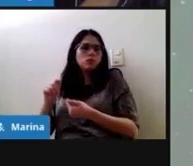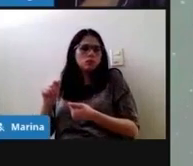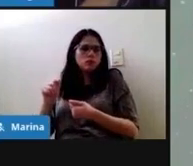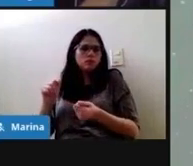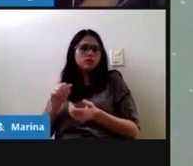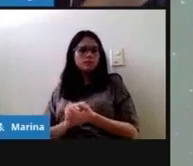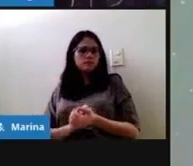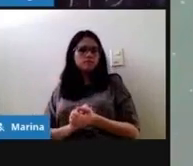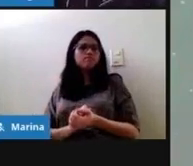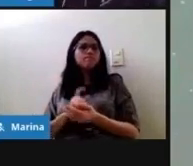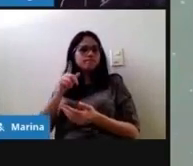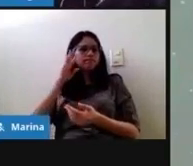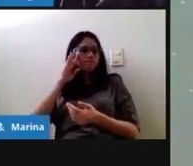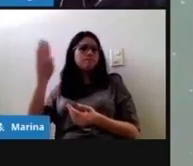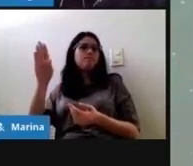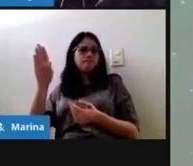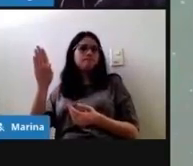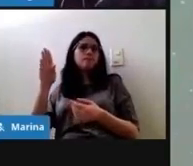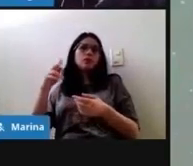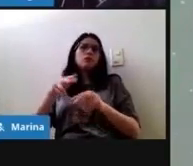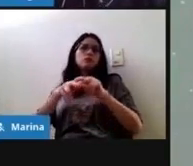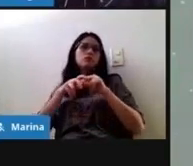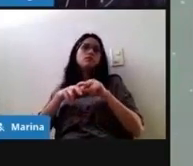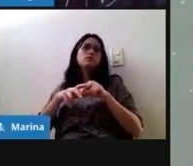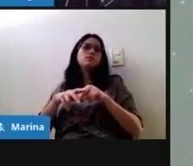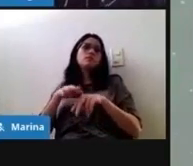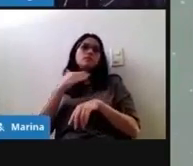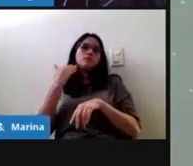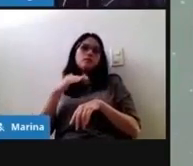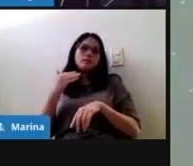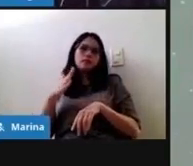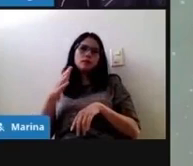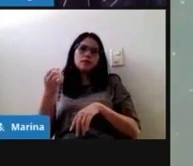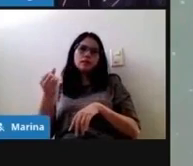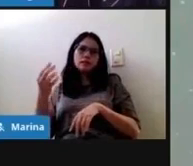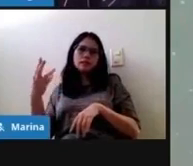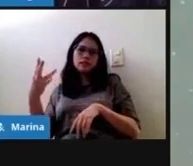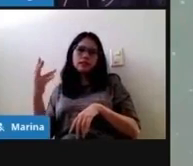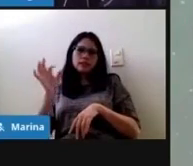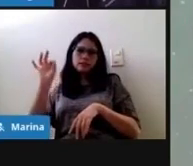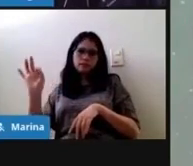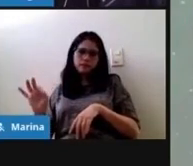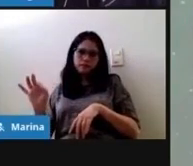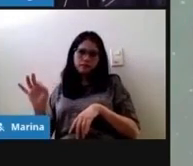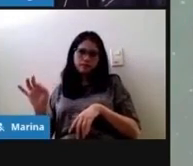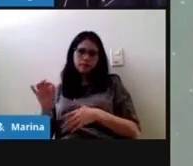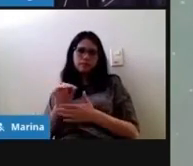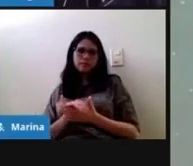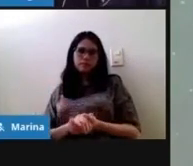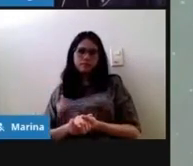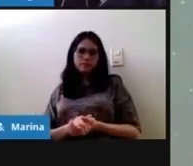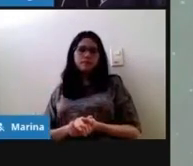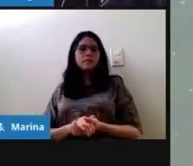as principais causas de morte, que corresponde a 63% dos óbitos. Aproximadamente 80% das